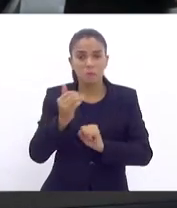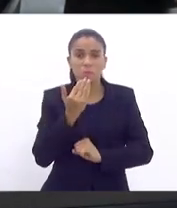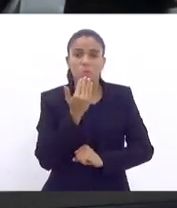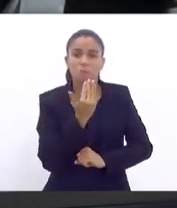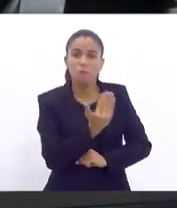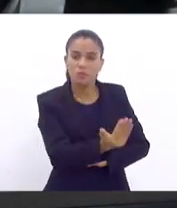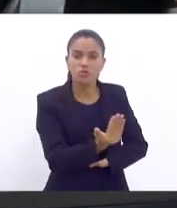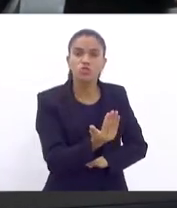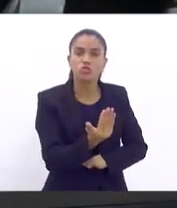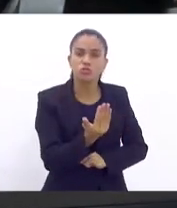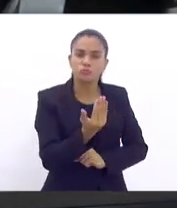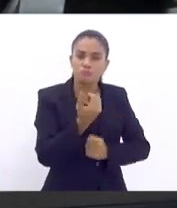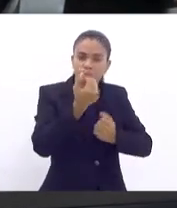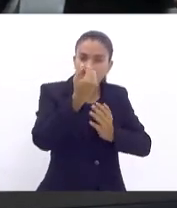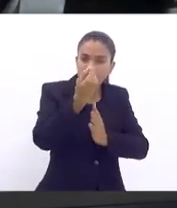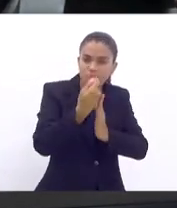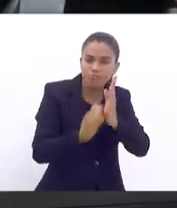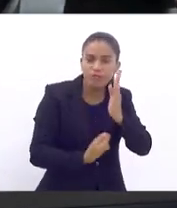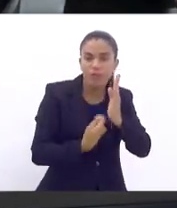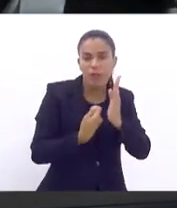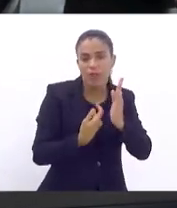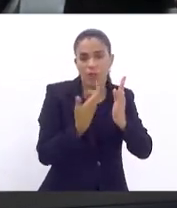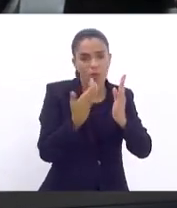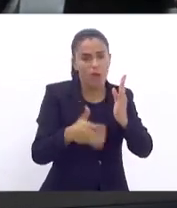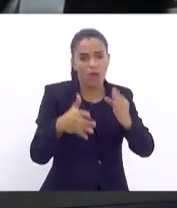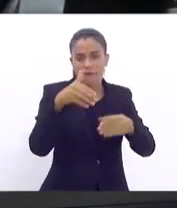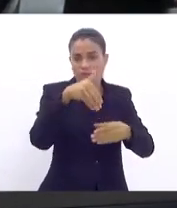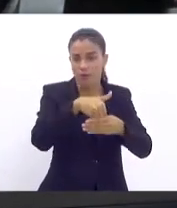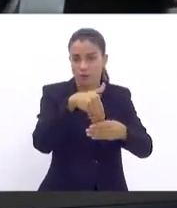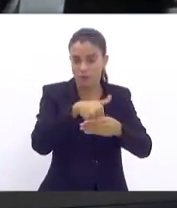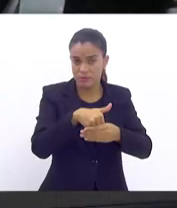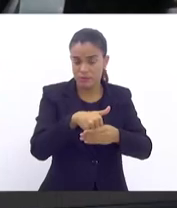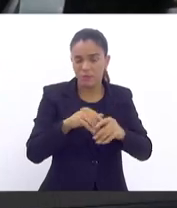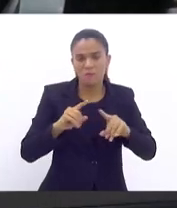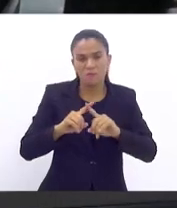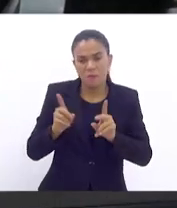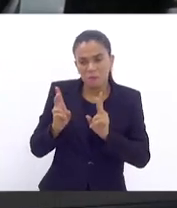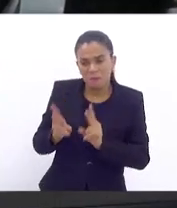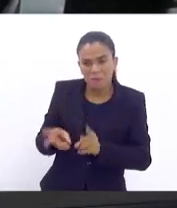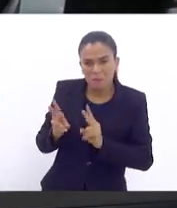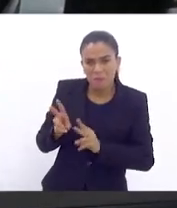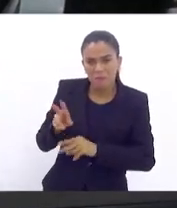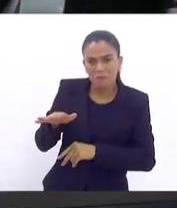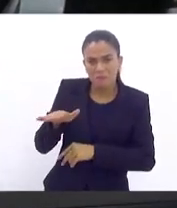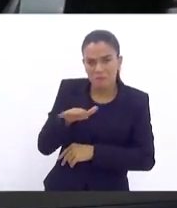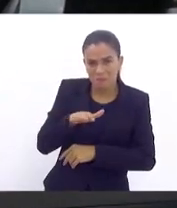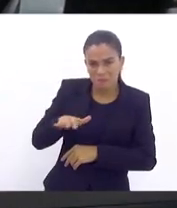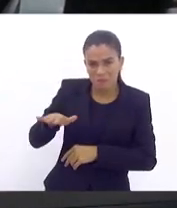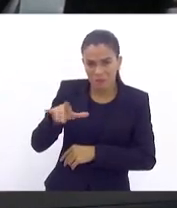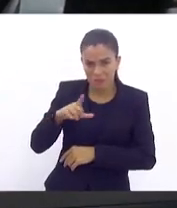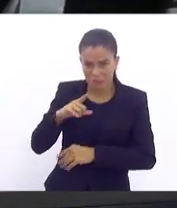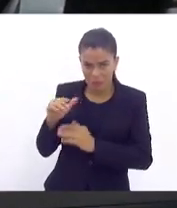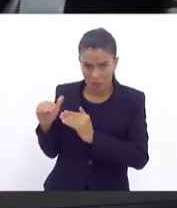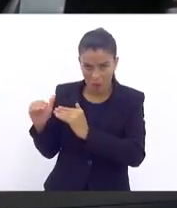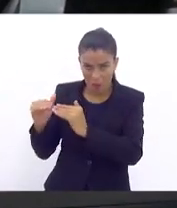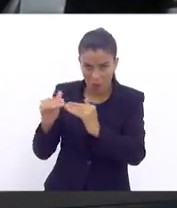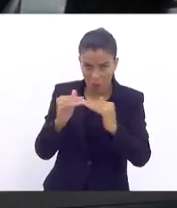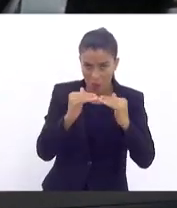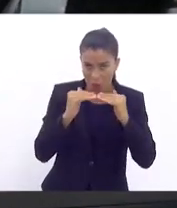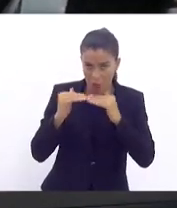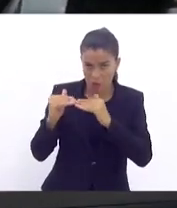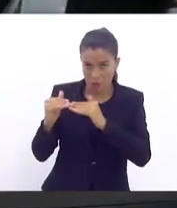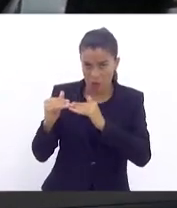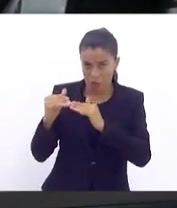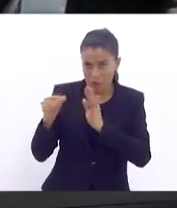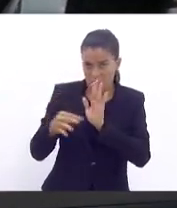expressamente que não vote agora mesmo no caso que haja concordância com as pareceres